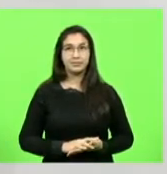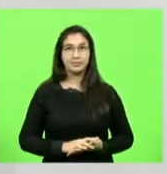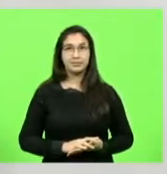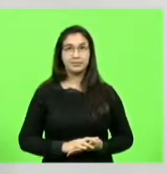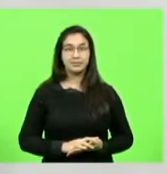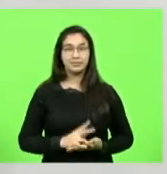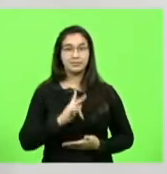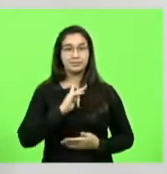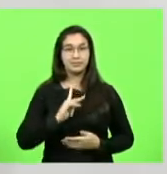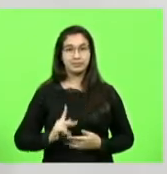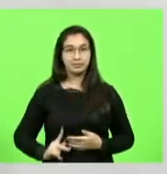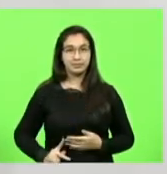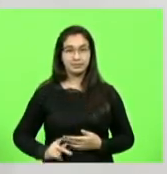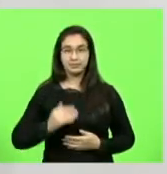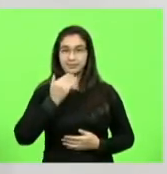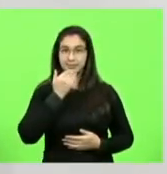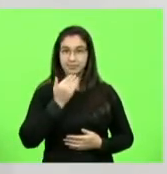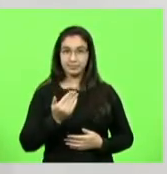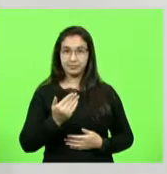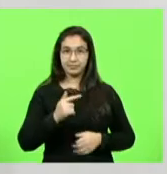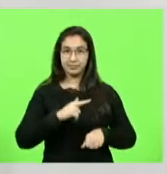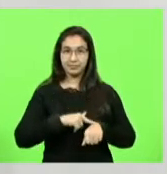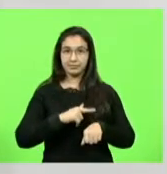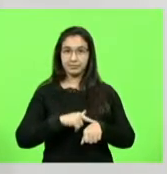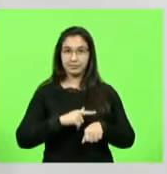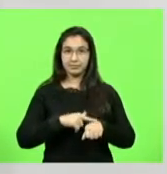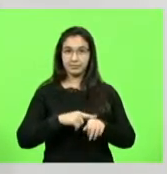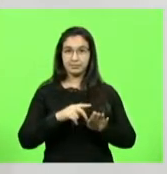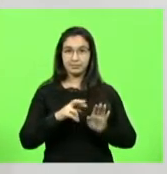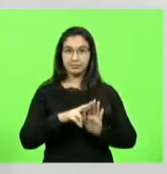Senhor presidente, eu solicito o tempo regimental, por favor.